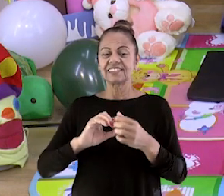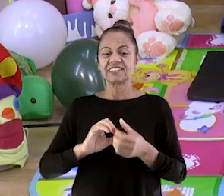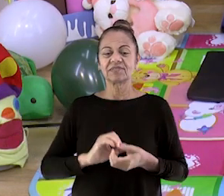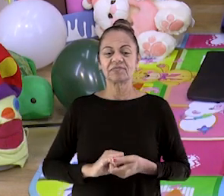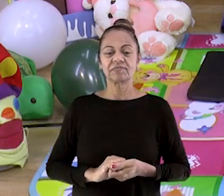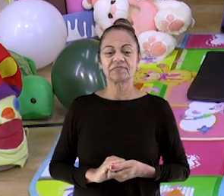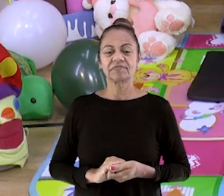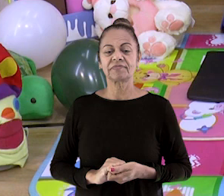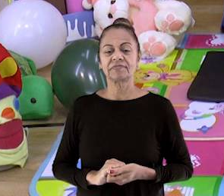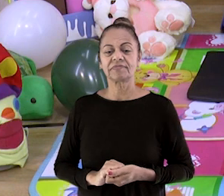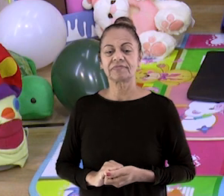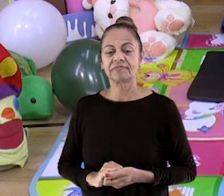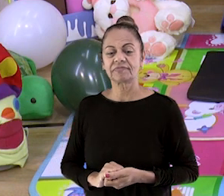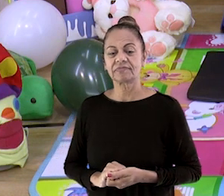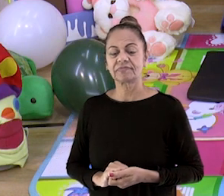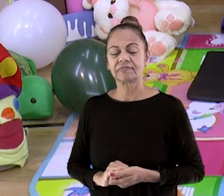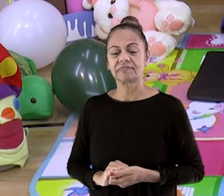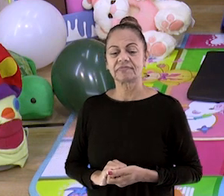gente